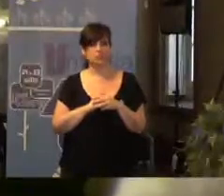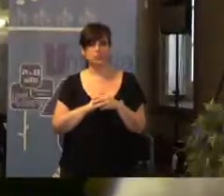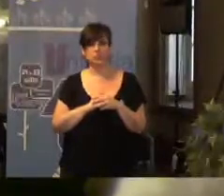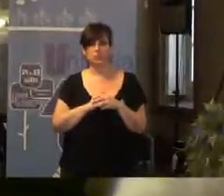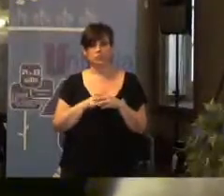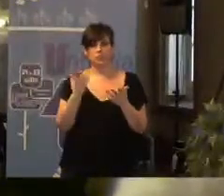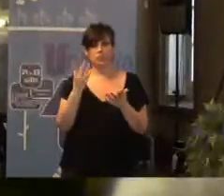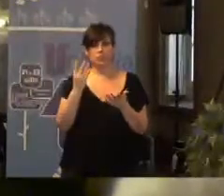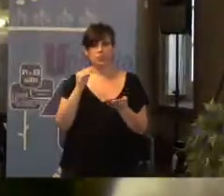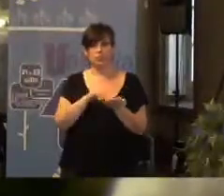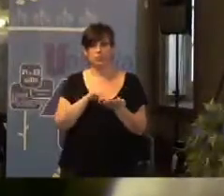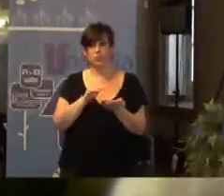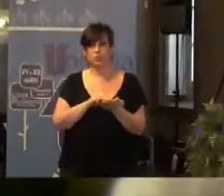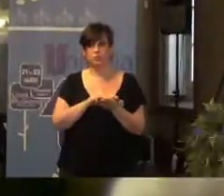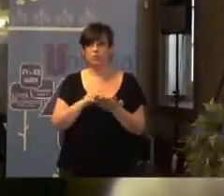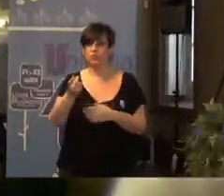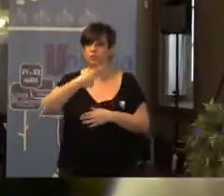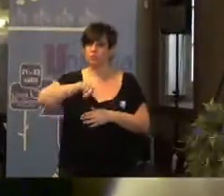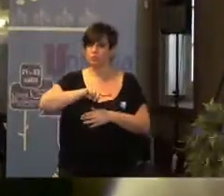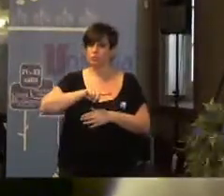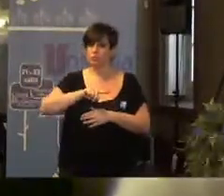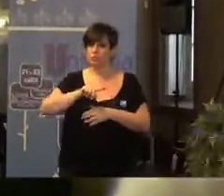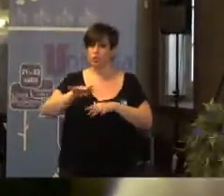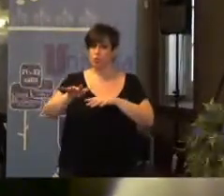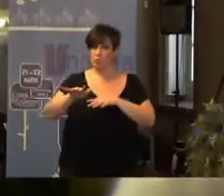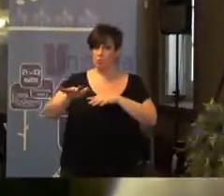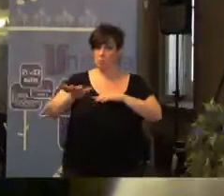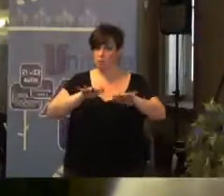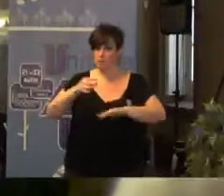mas o ressurgimento destes movimentos